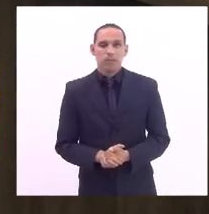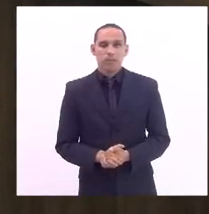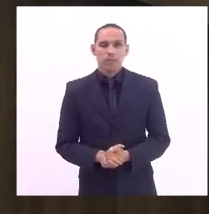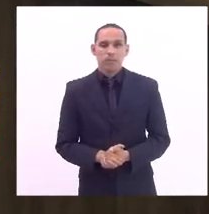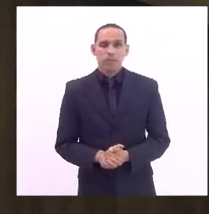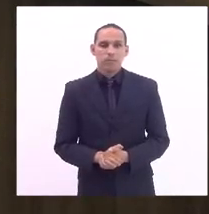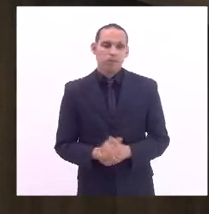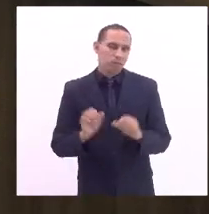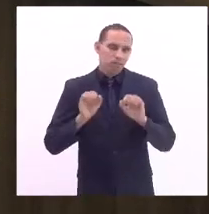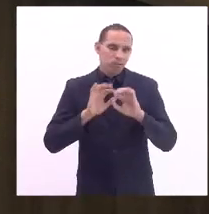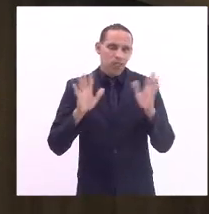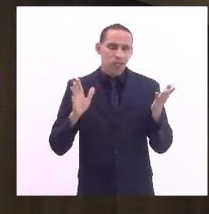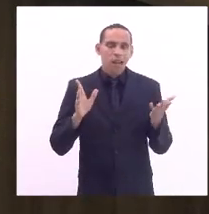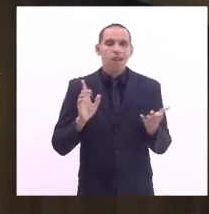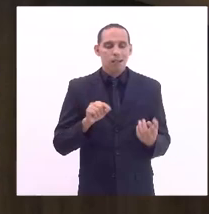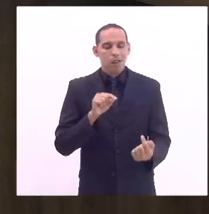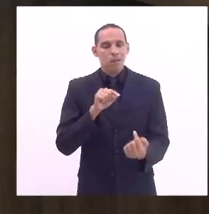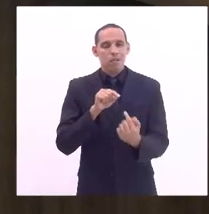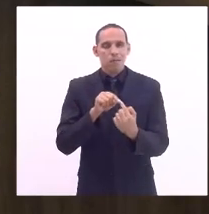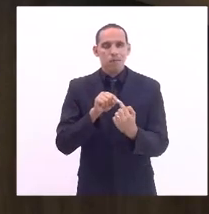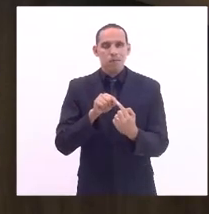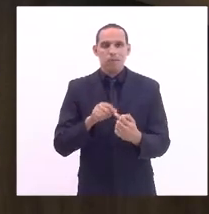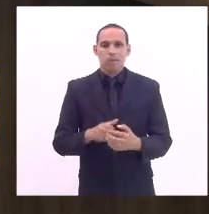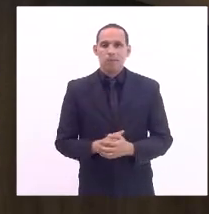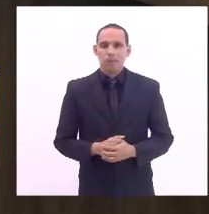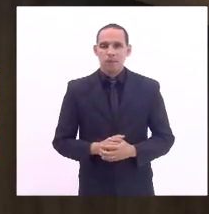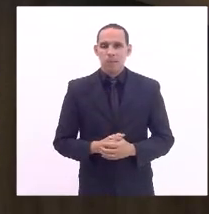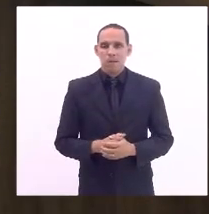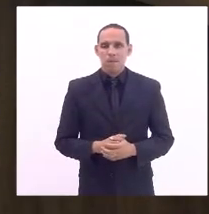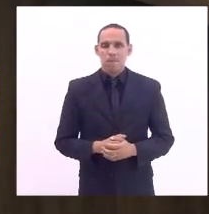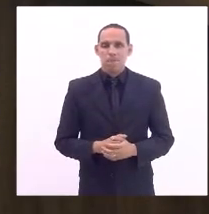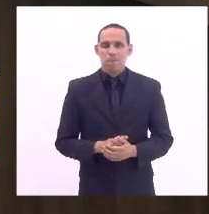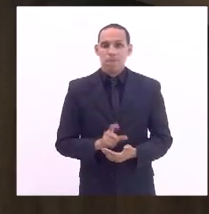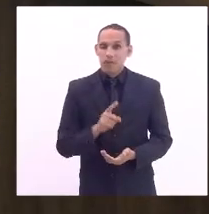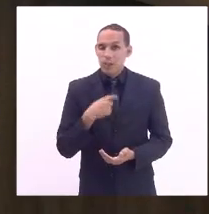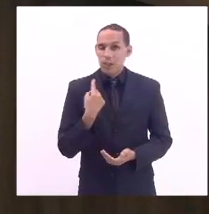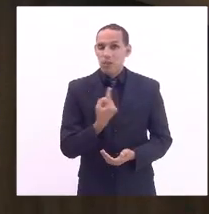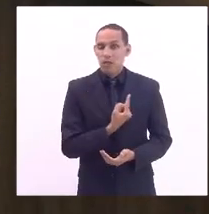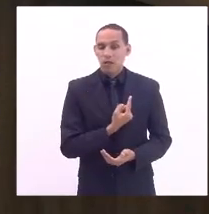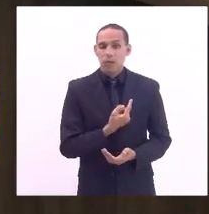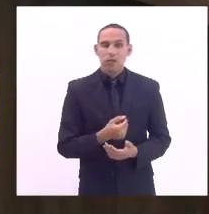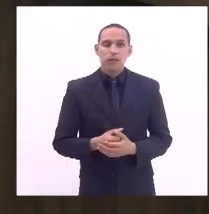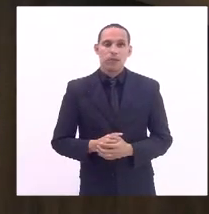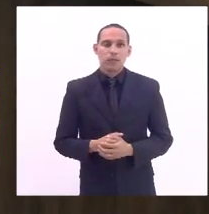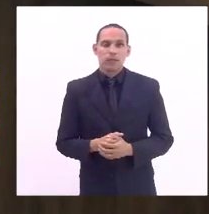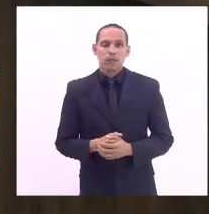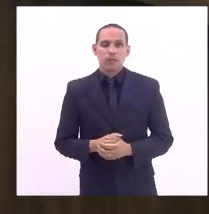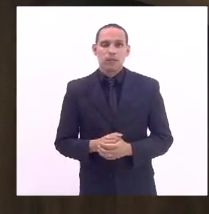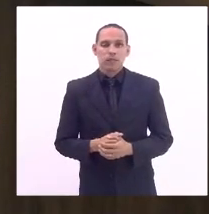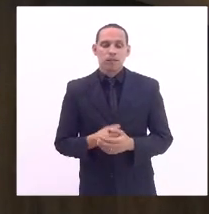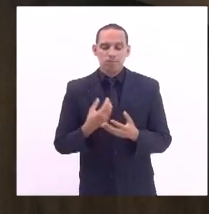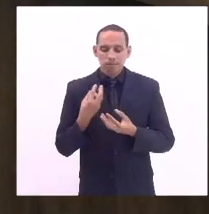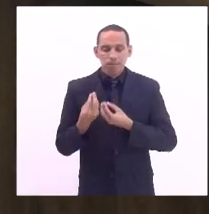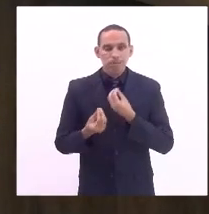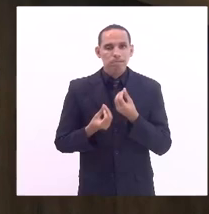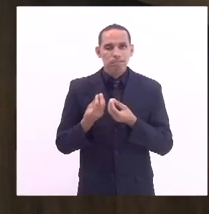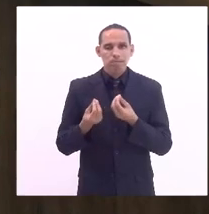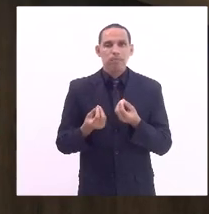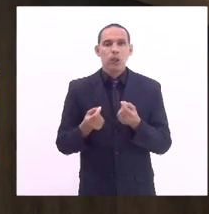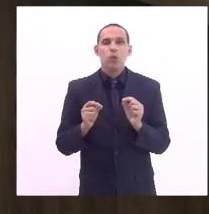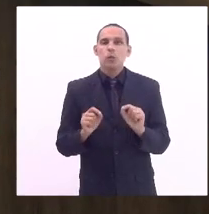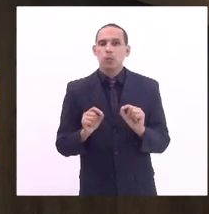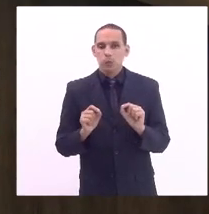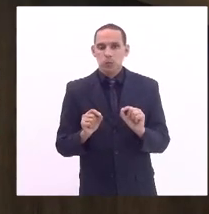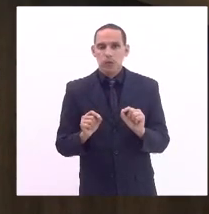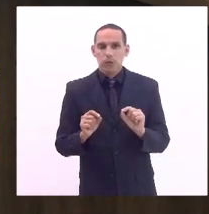é óbvio que é um parecer favorável. Nós estamos sensíveis à